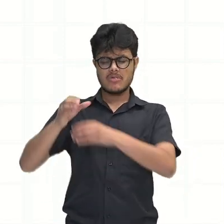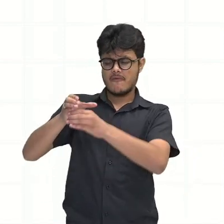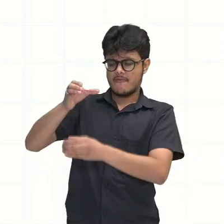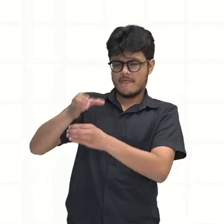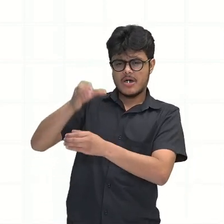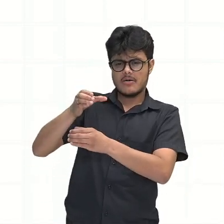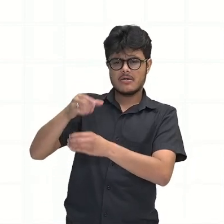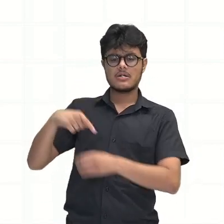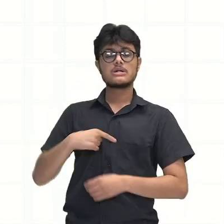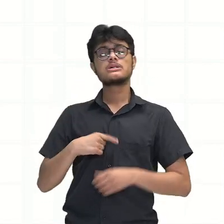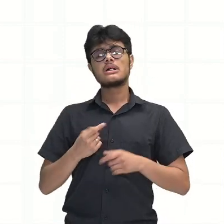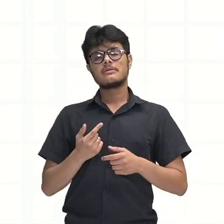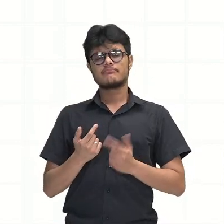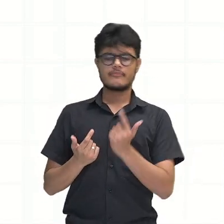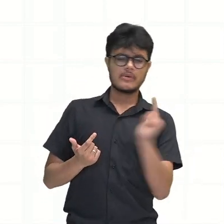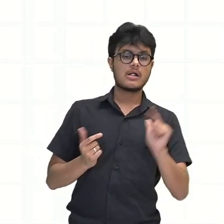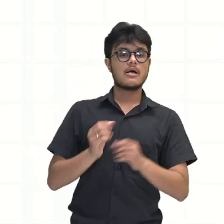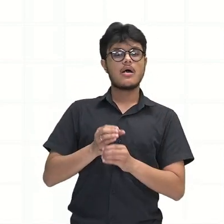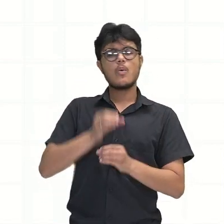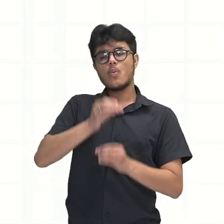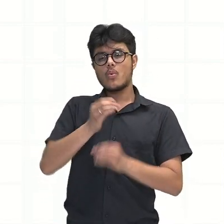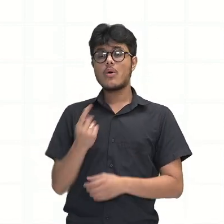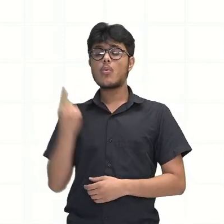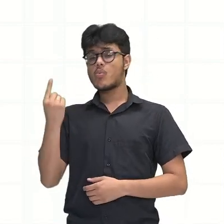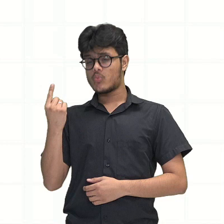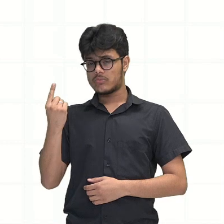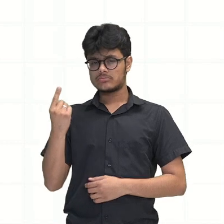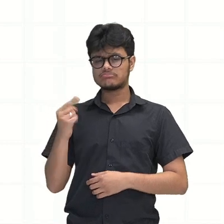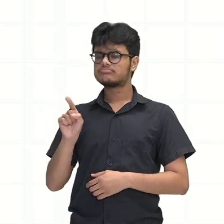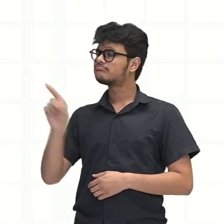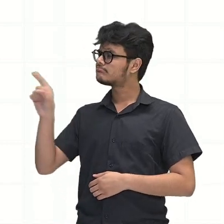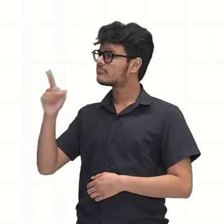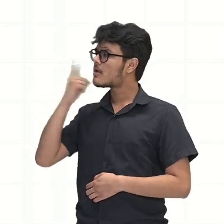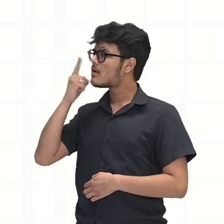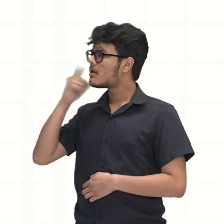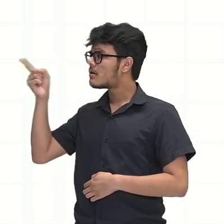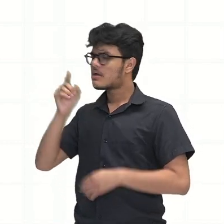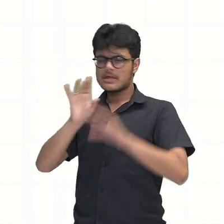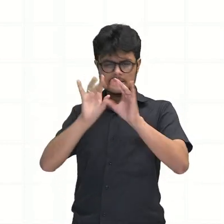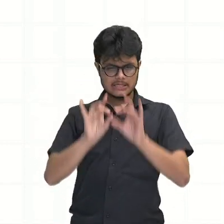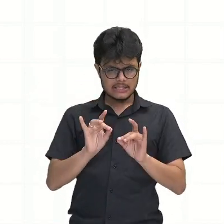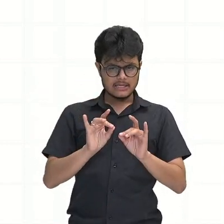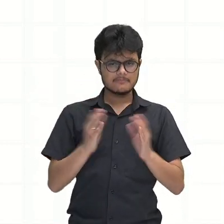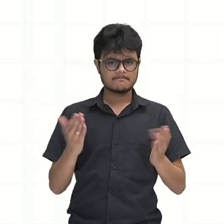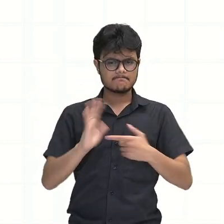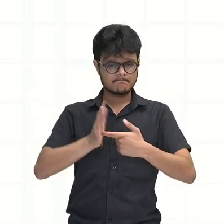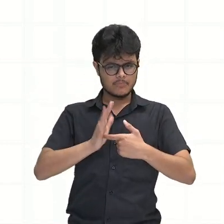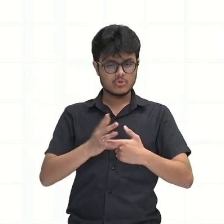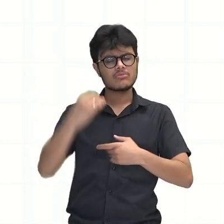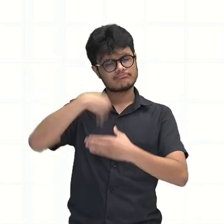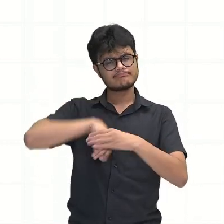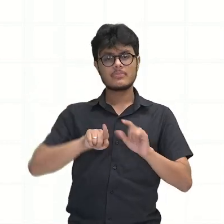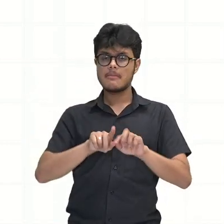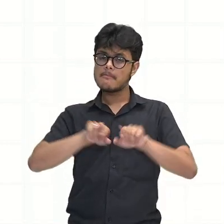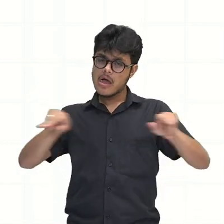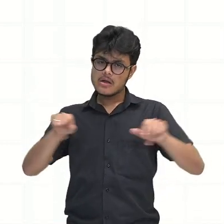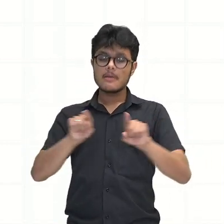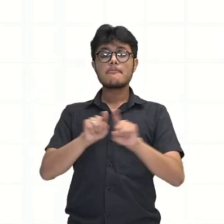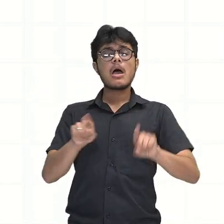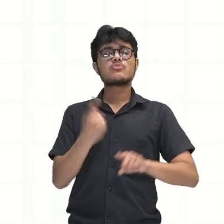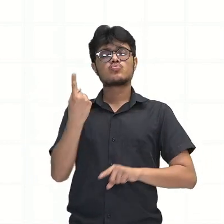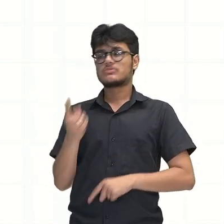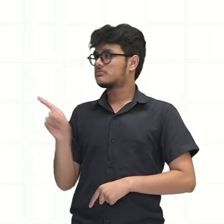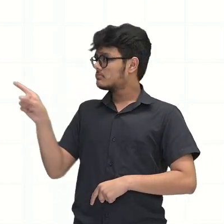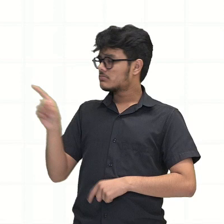motor nós temos mais, mas aqui para a gente observar melhor, para que vocês consigam observar melhor, nós temos